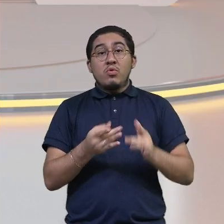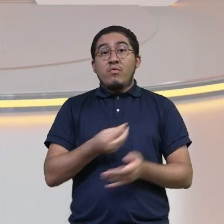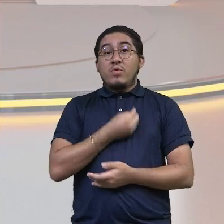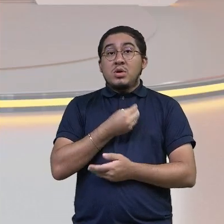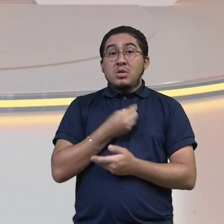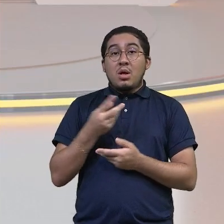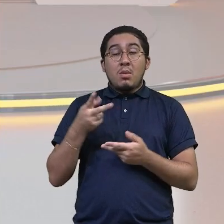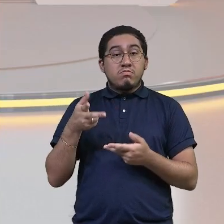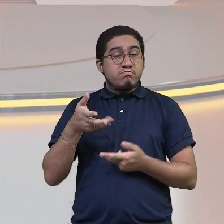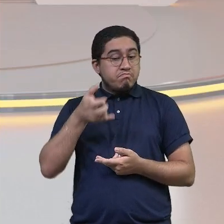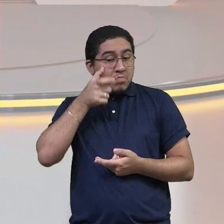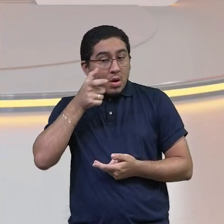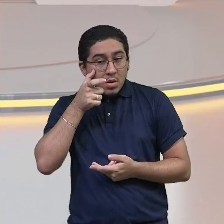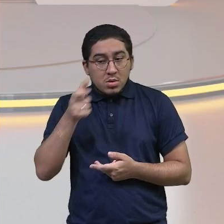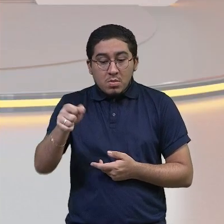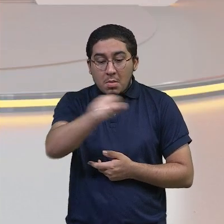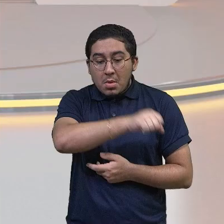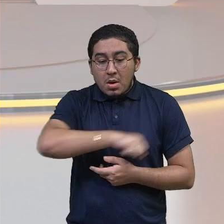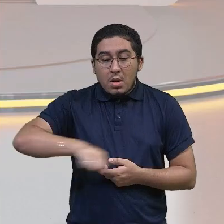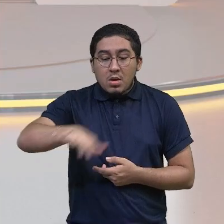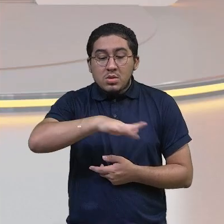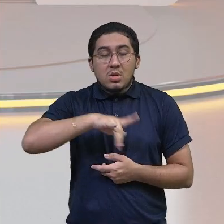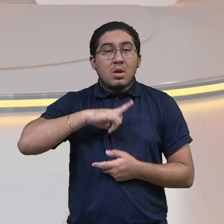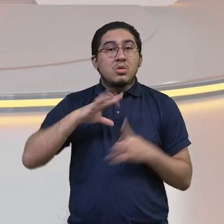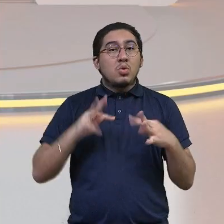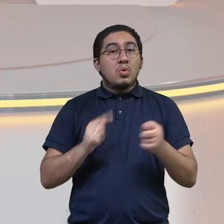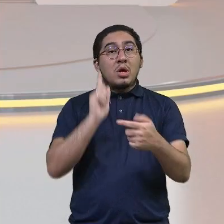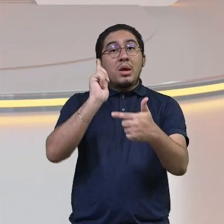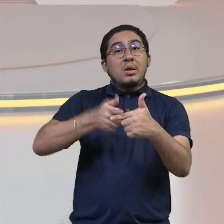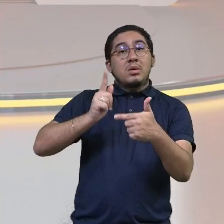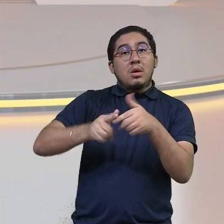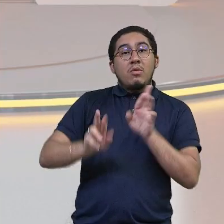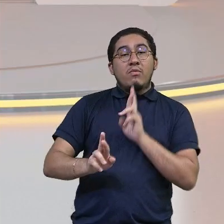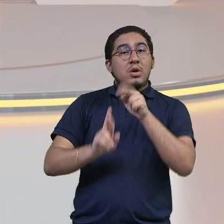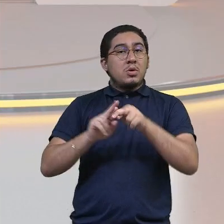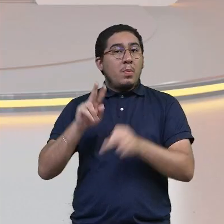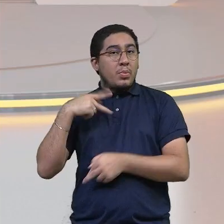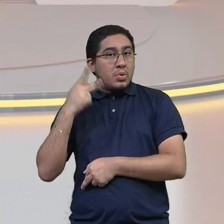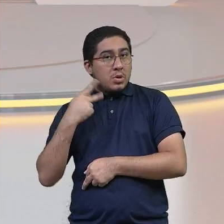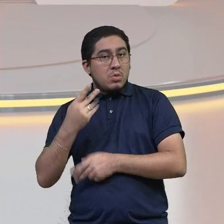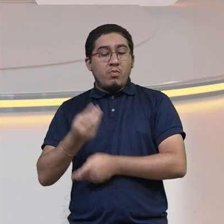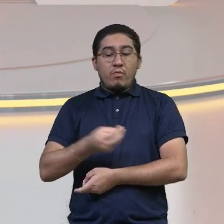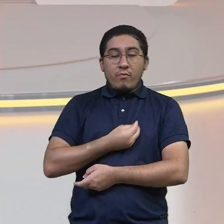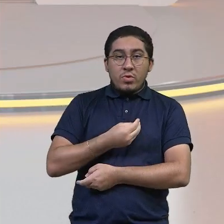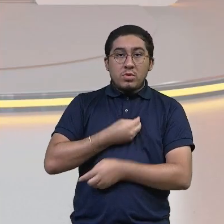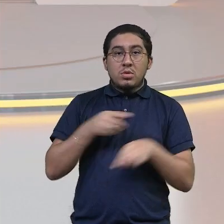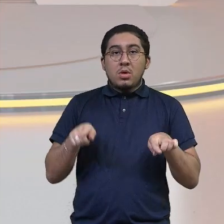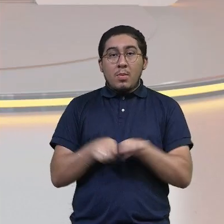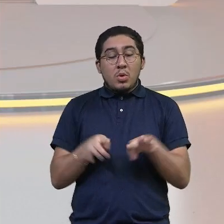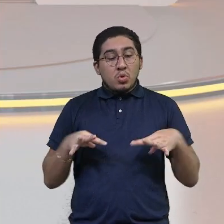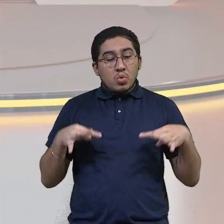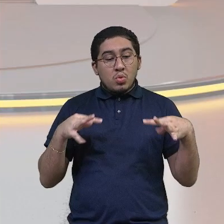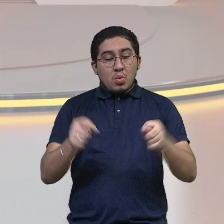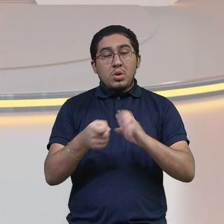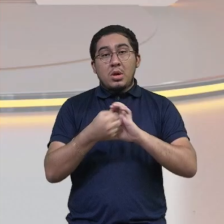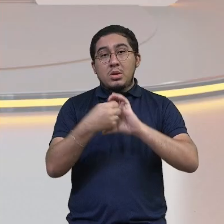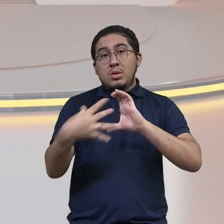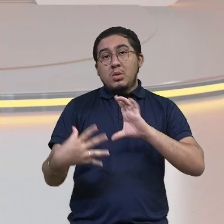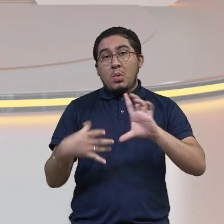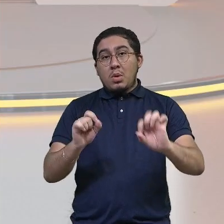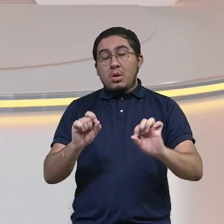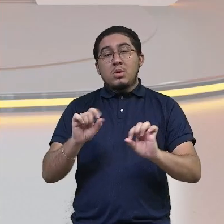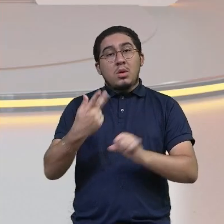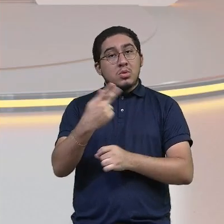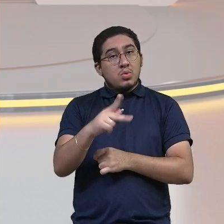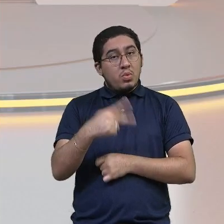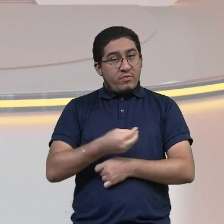cerca. Vai te ajudar a ter uma visão crítica sobre política, sobre a vida, sobre todos os aspectos da